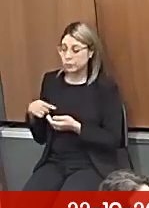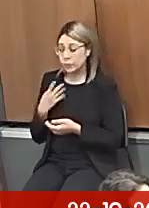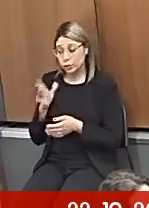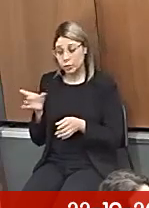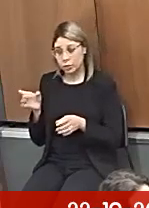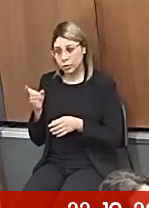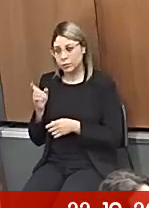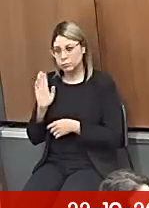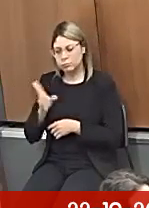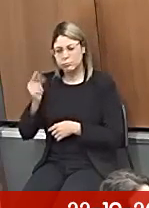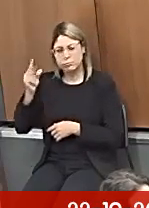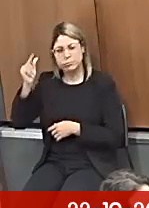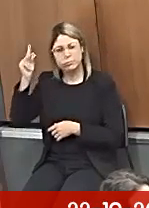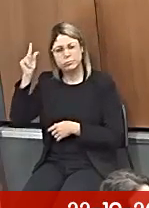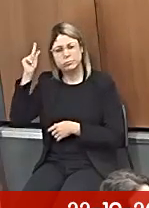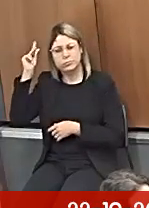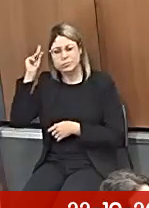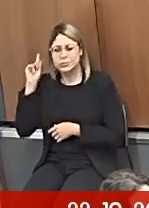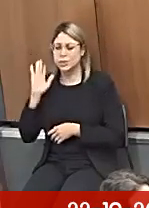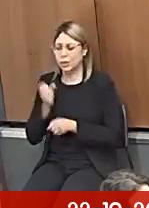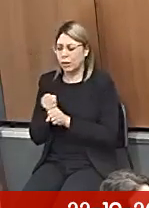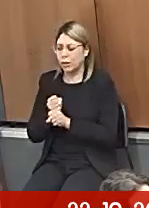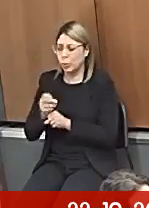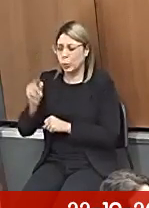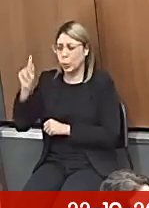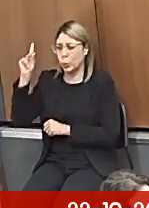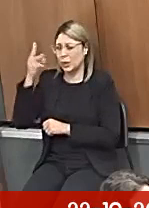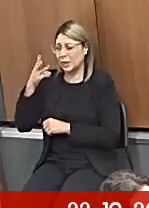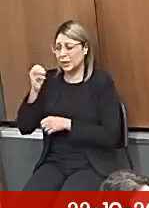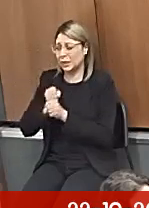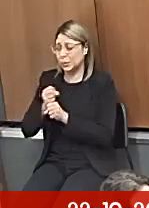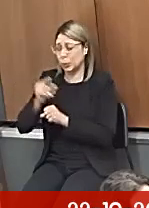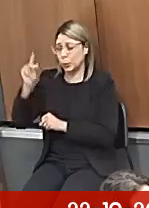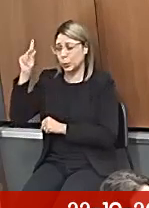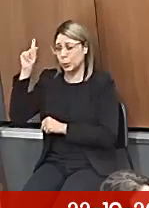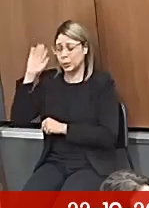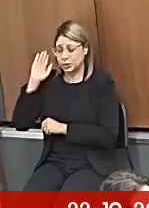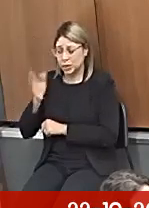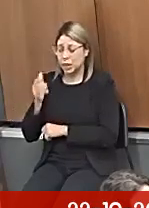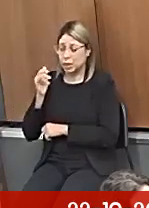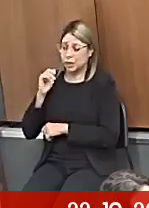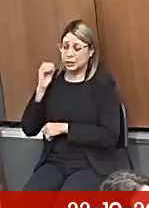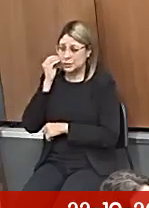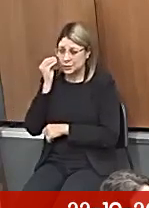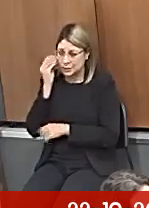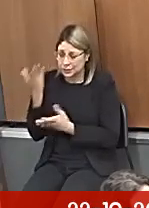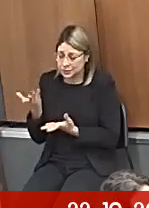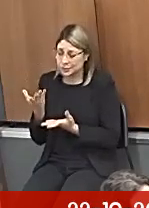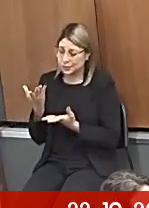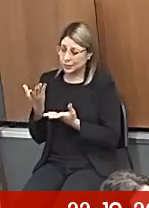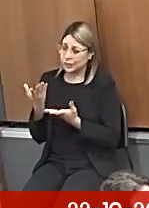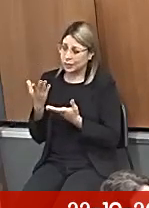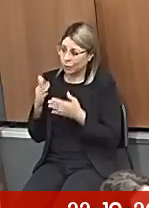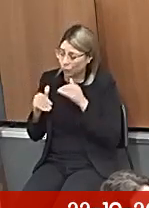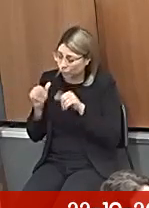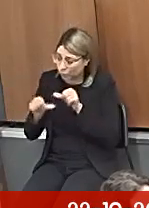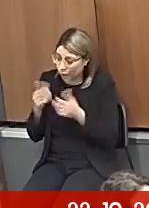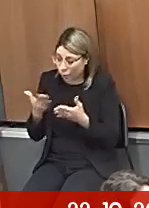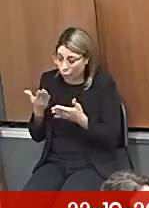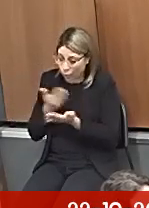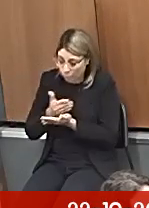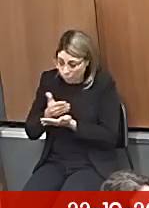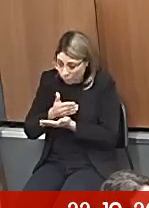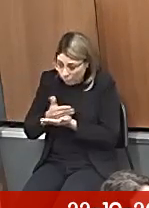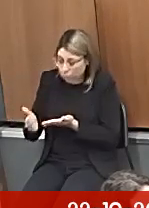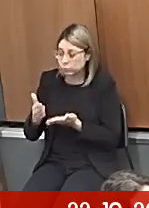plantou essa sementinha ó, há muitos anos, há muito mais de 30 anos atrás, já está plantada essa sementinha que não desabrocha. Então, é esse momento de desabrochar,